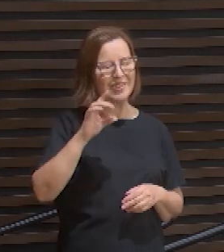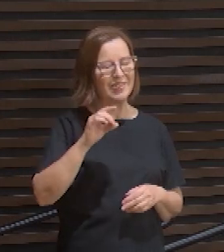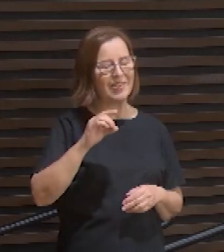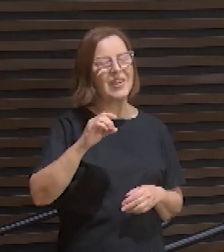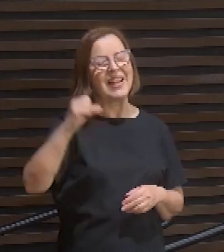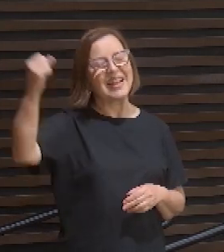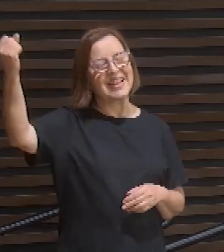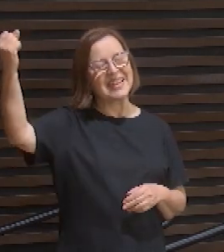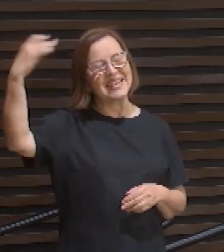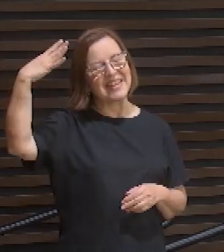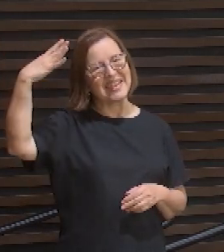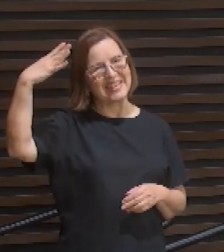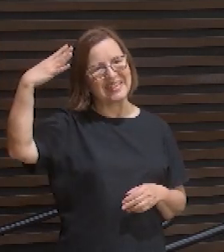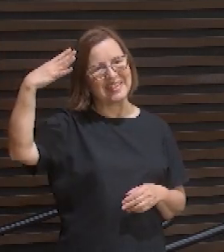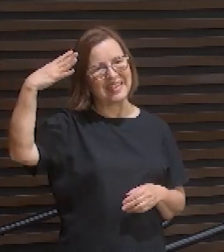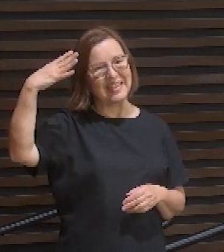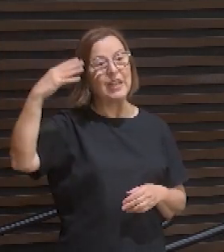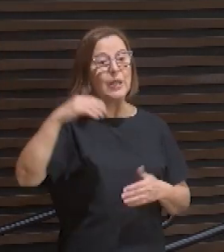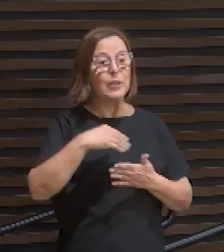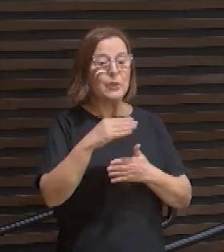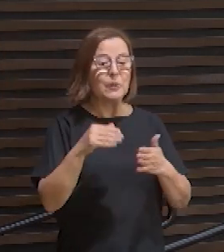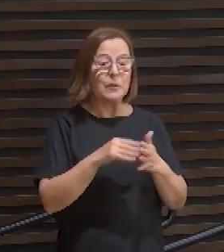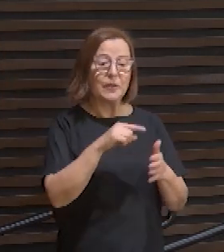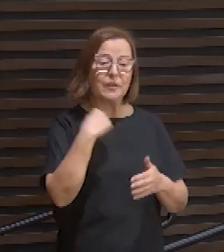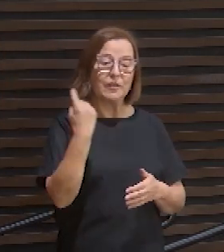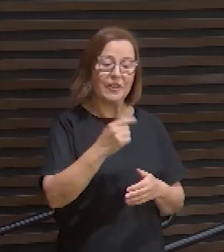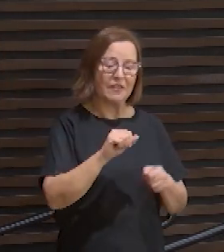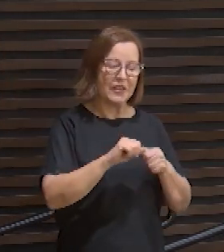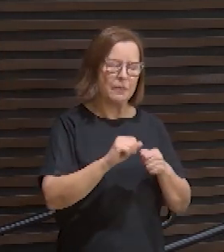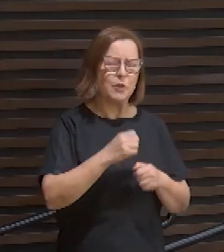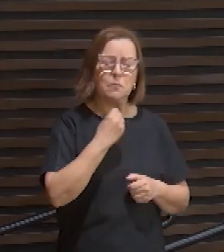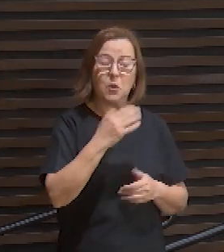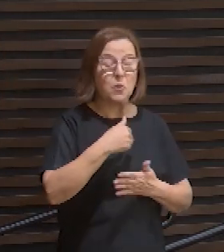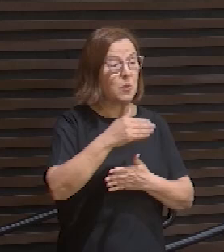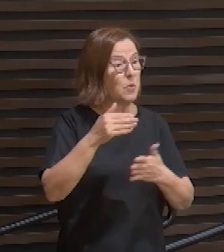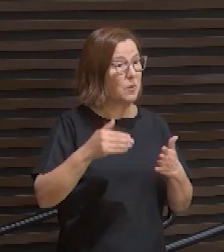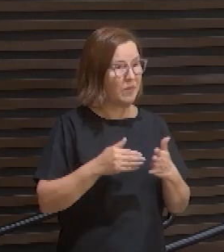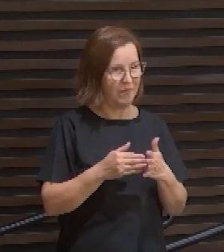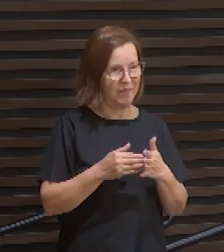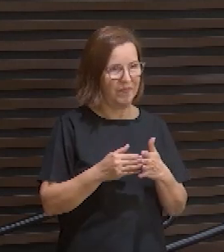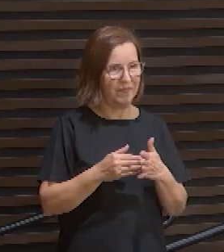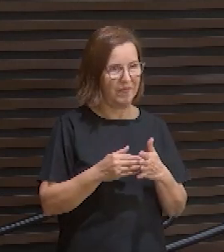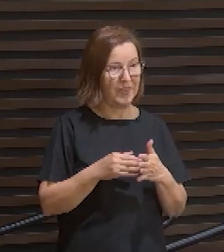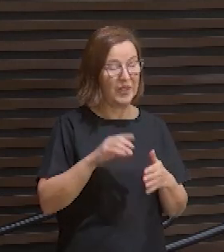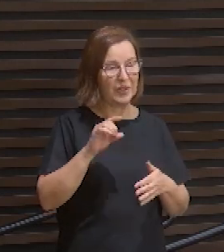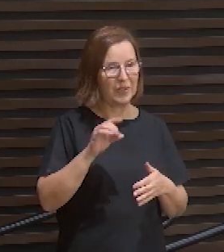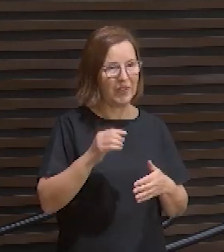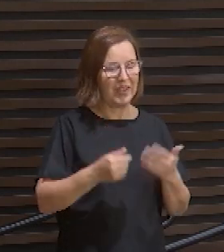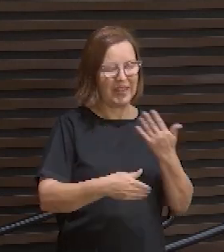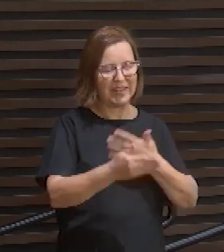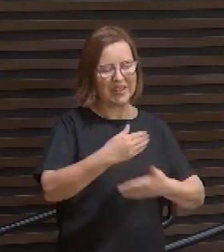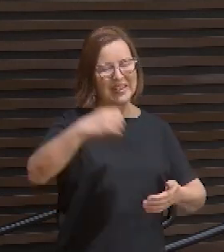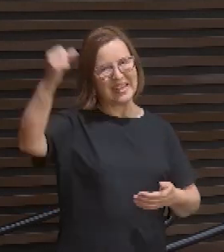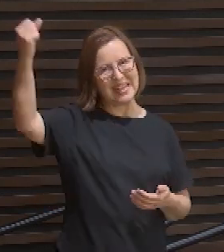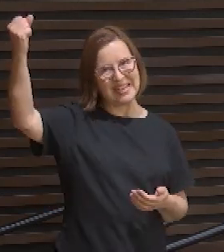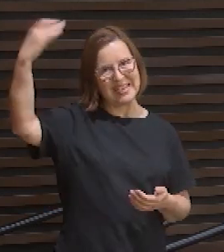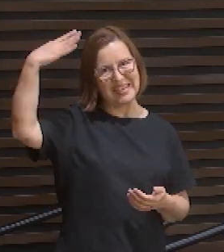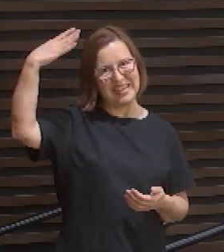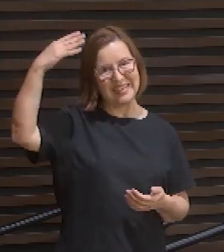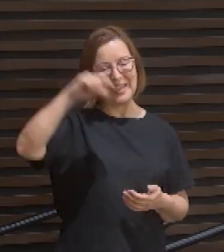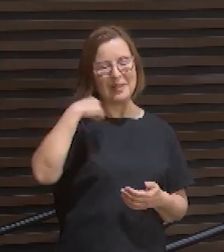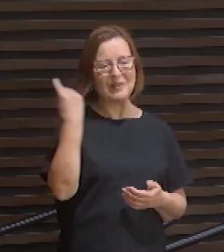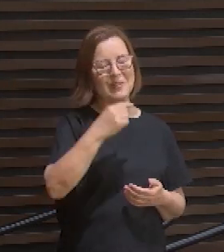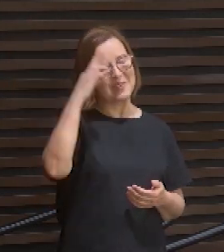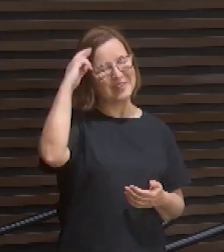graça. Tudo que nós fazemos de bom, meus irmãos, tudo, é somente pela graça do nosso